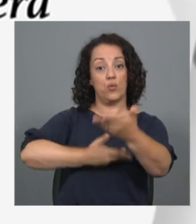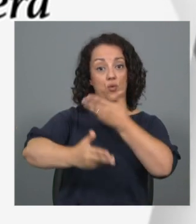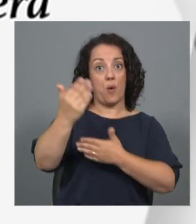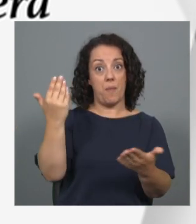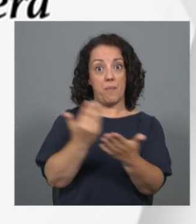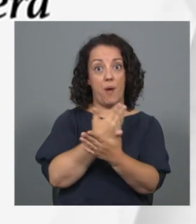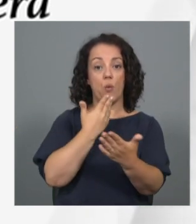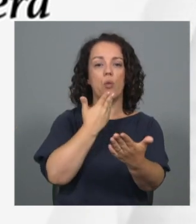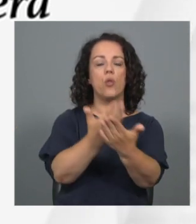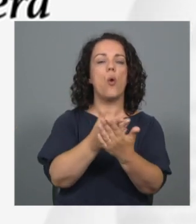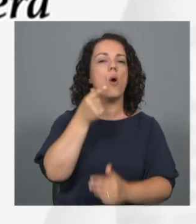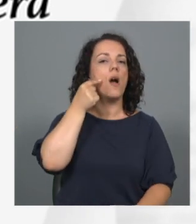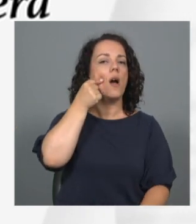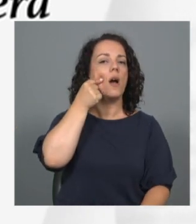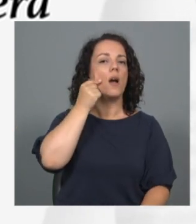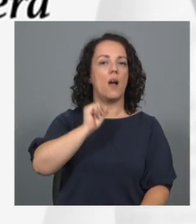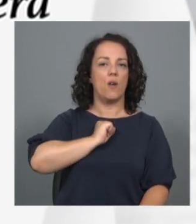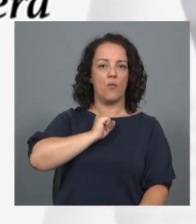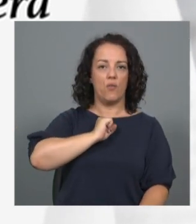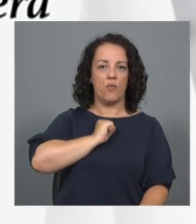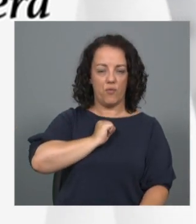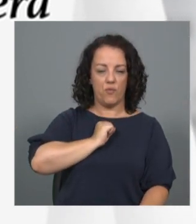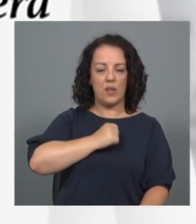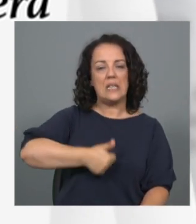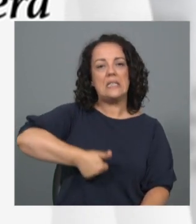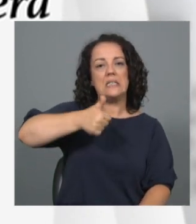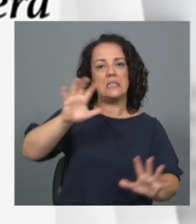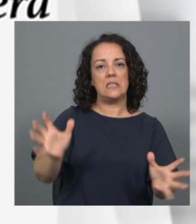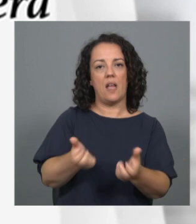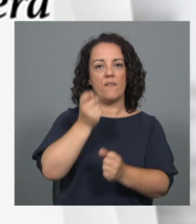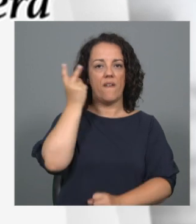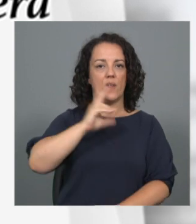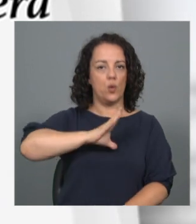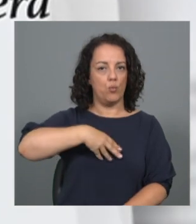minha carne, que eu darei pela vida do mundo.